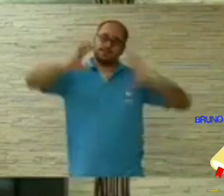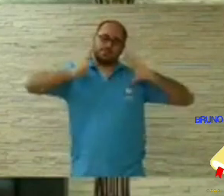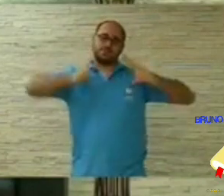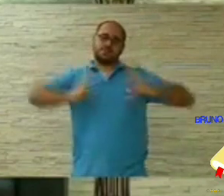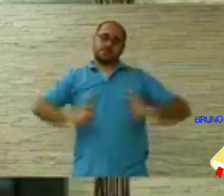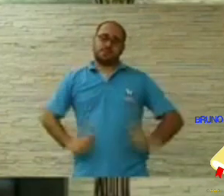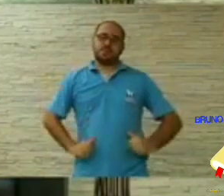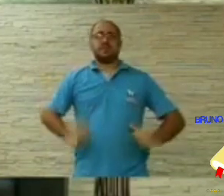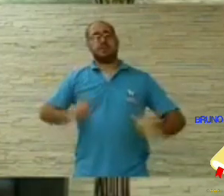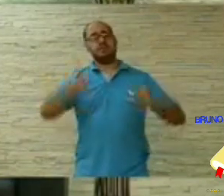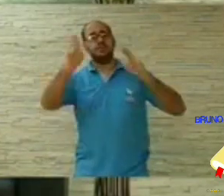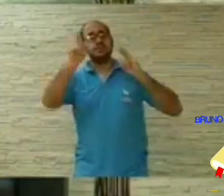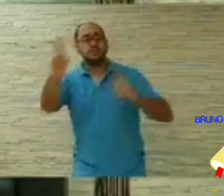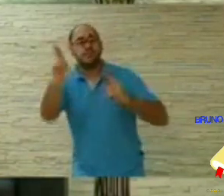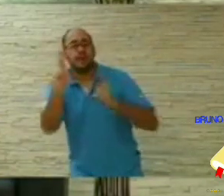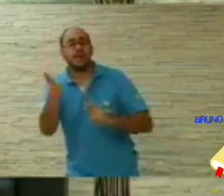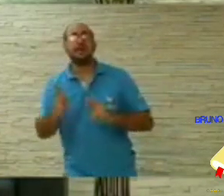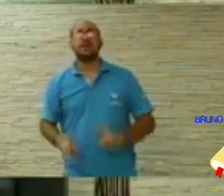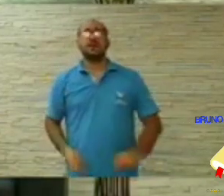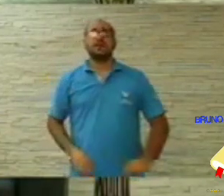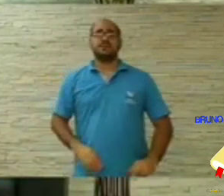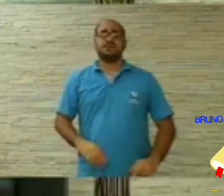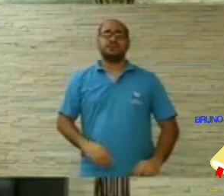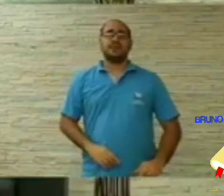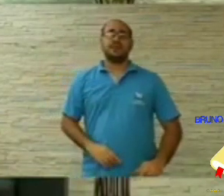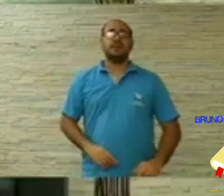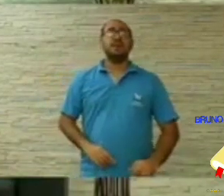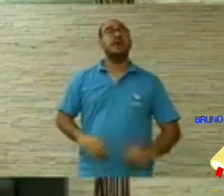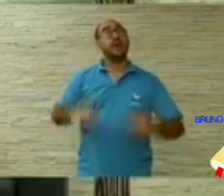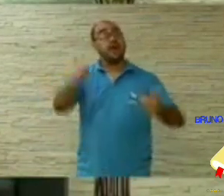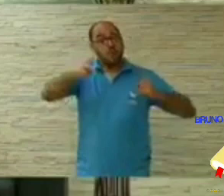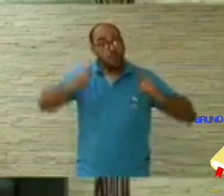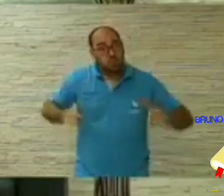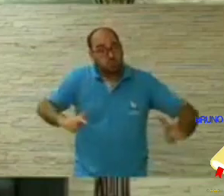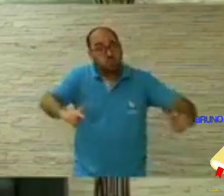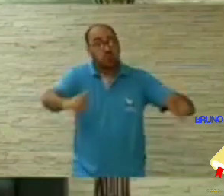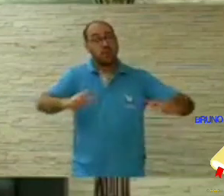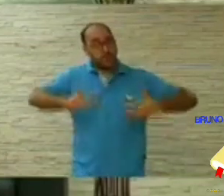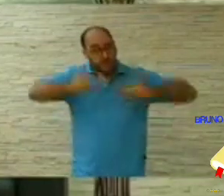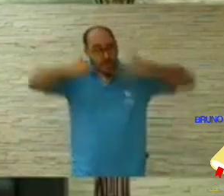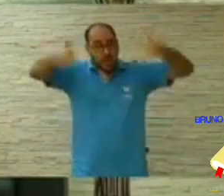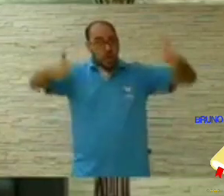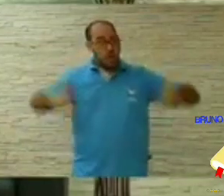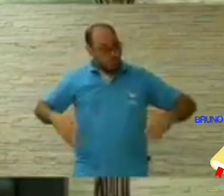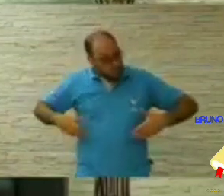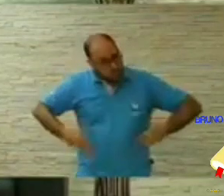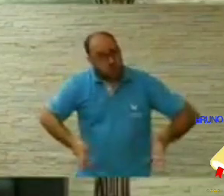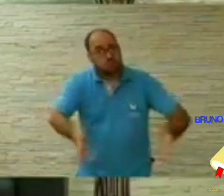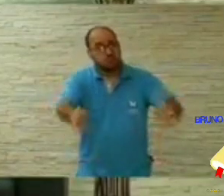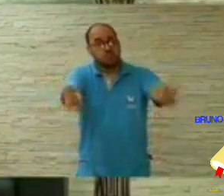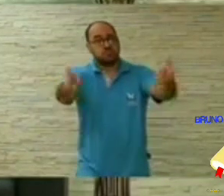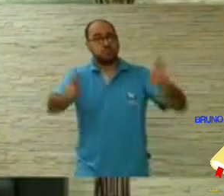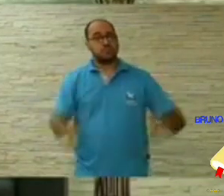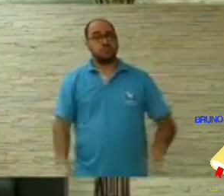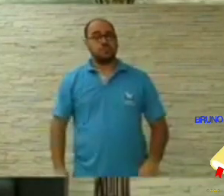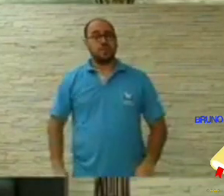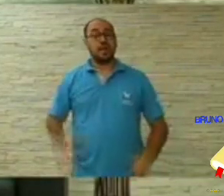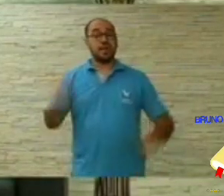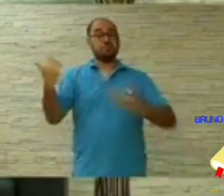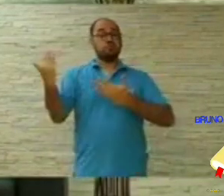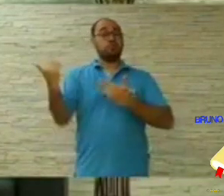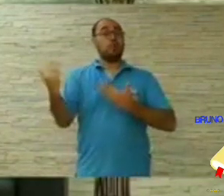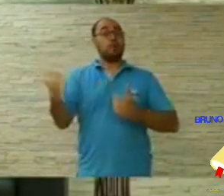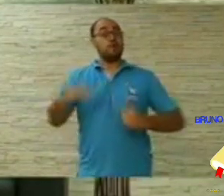esperança, esperança de dias melhores, continuidade, um momento melhor, era um príncipe, jovialidade,